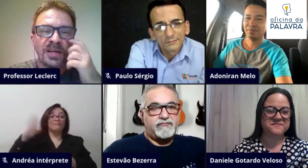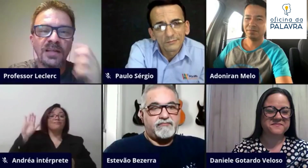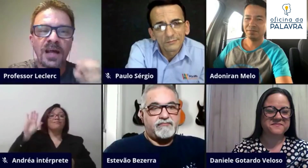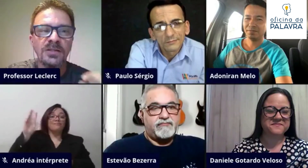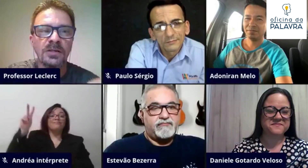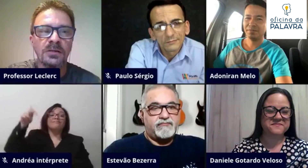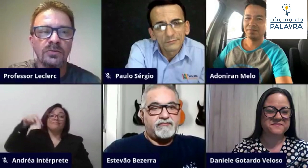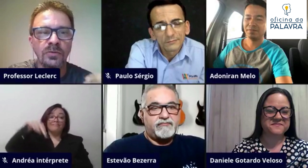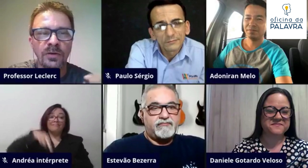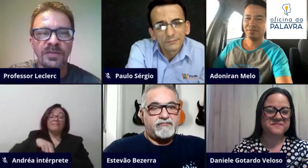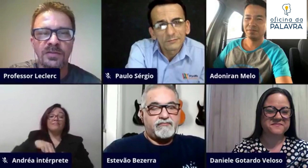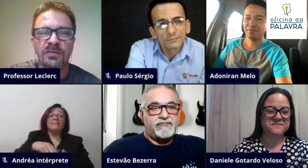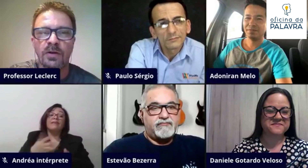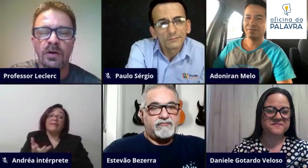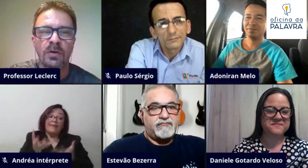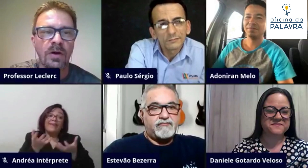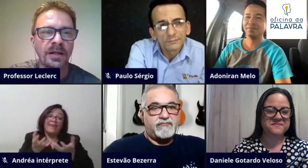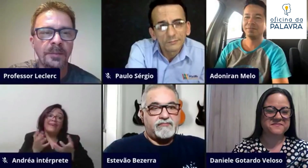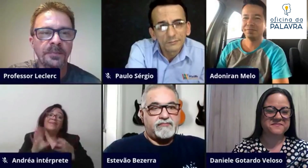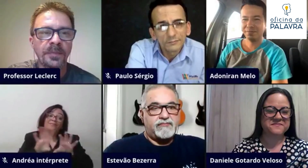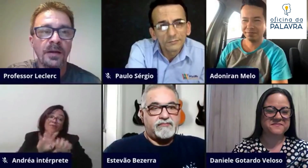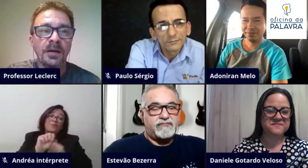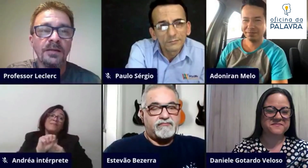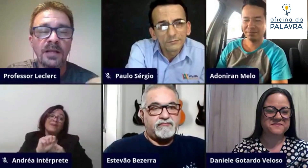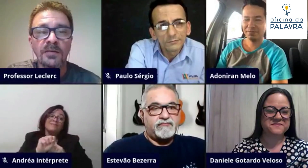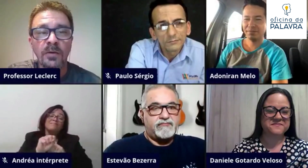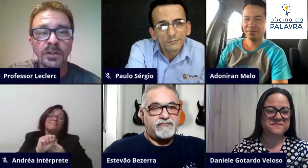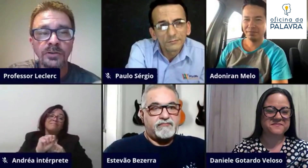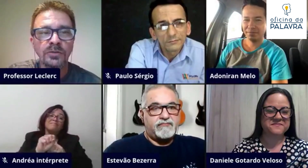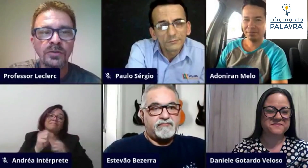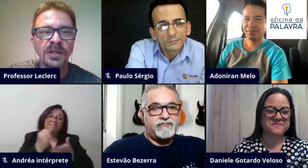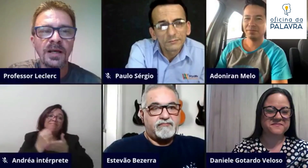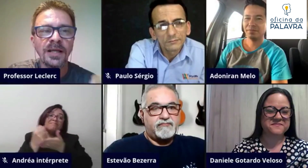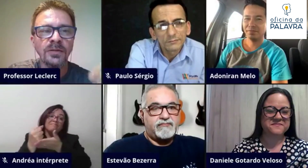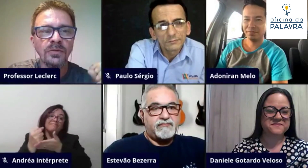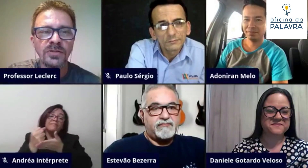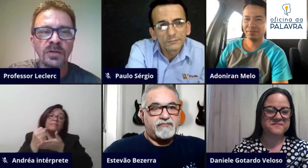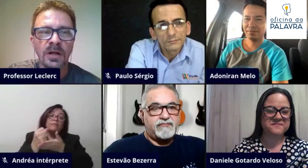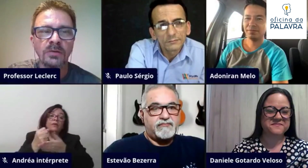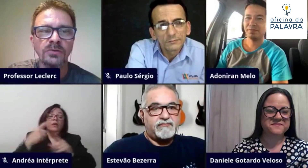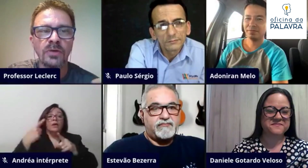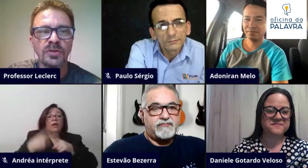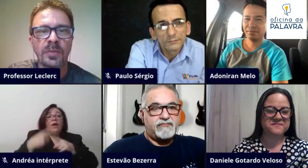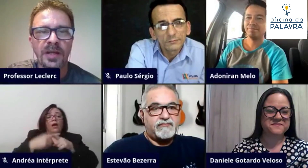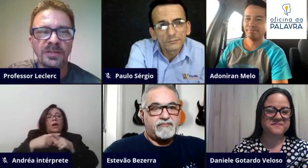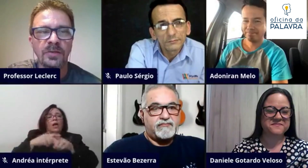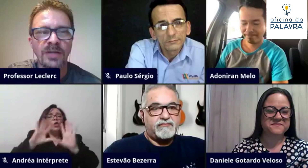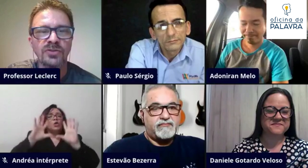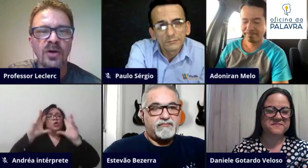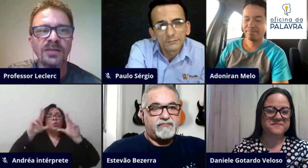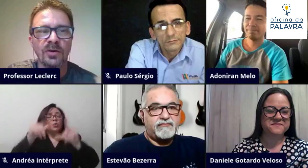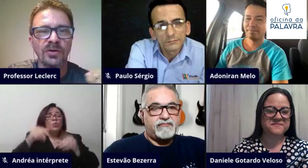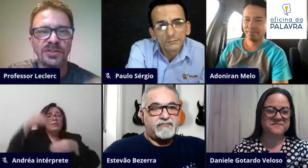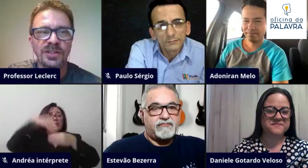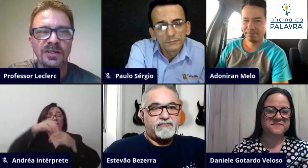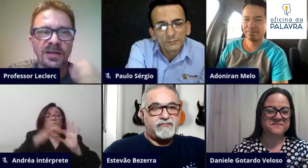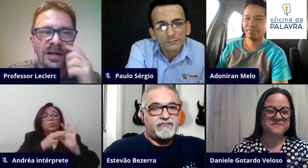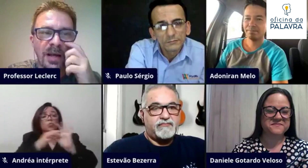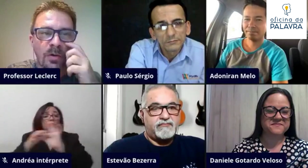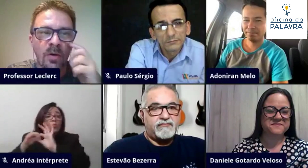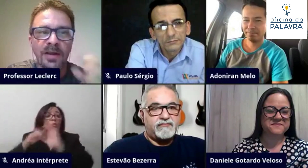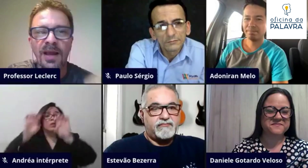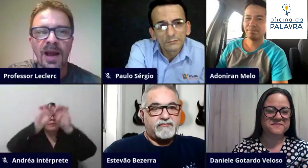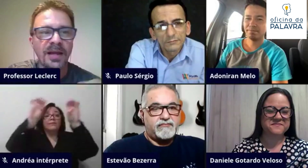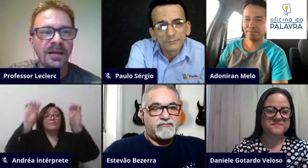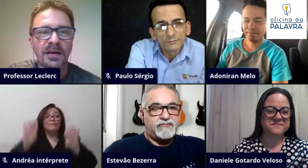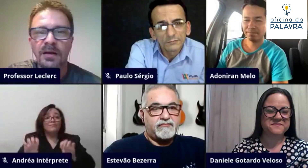porque, na verdade, tudo que você falou agora tem a ver com a estrutura educacional do nosso país, não é só a teologia, né?